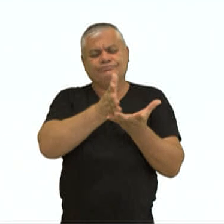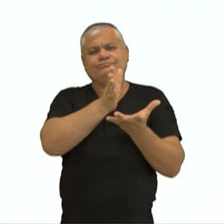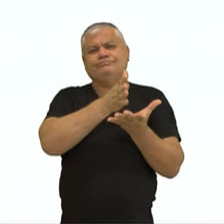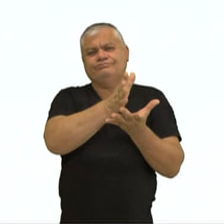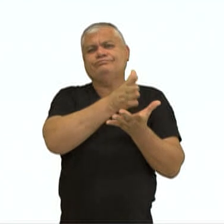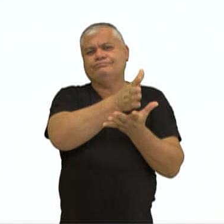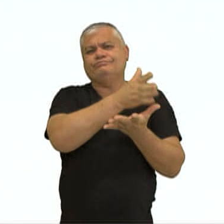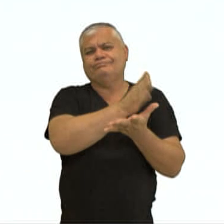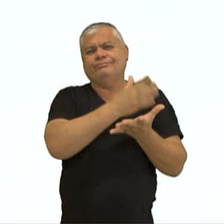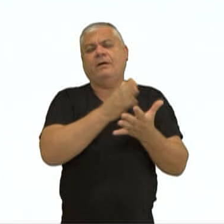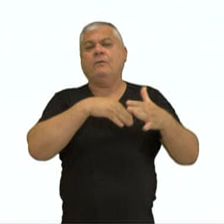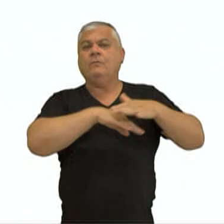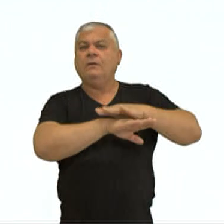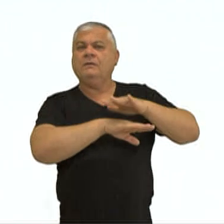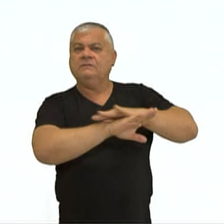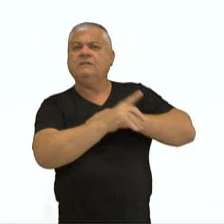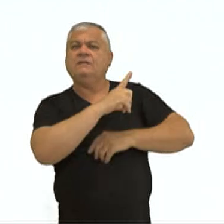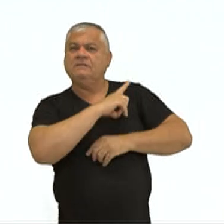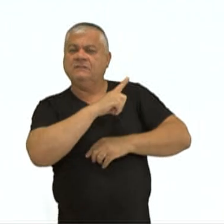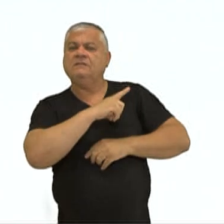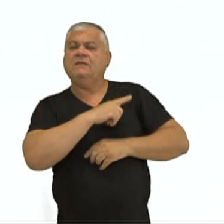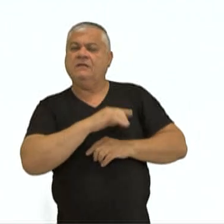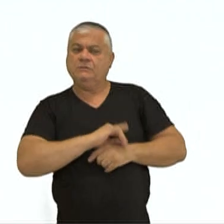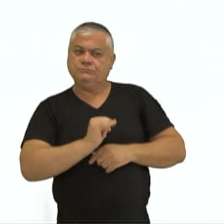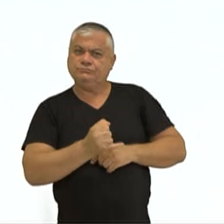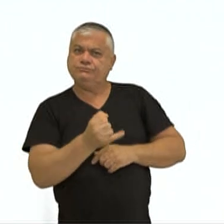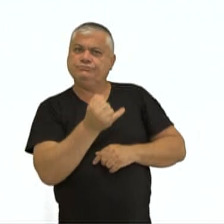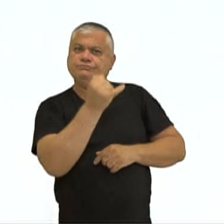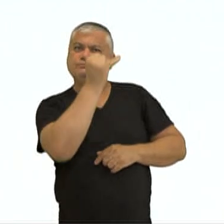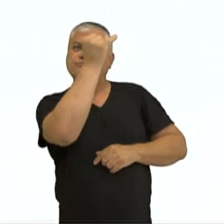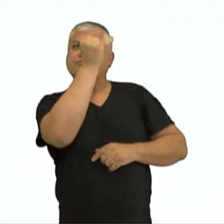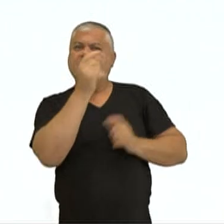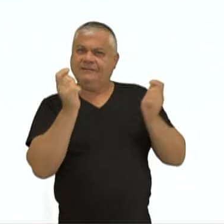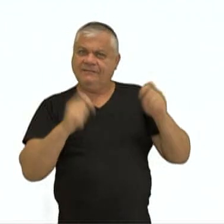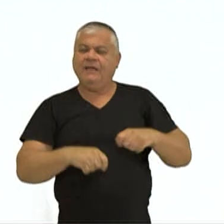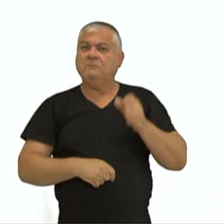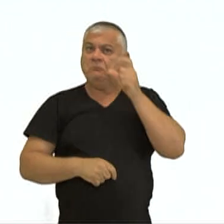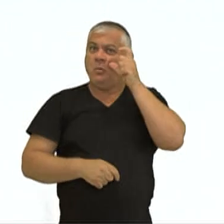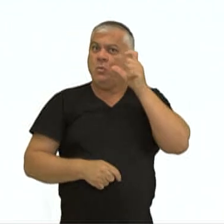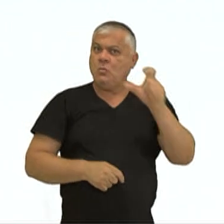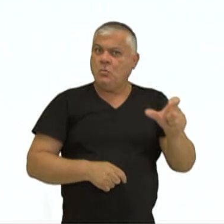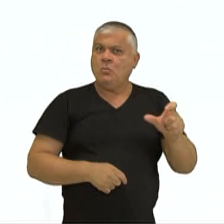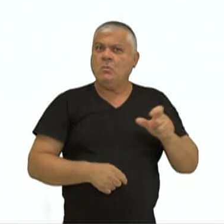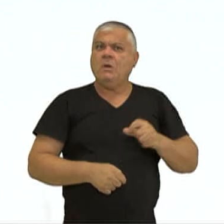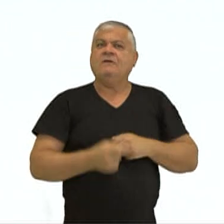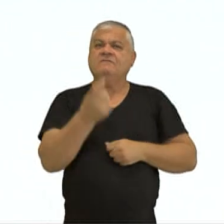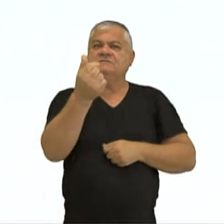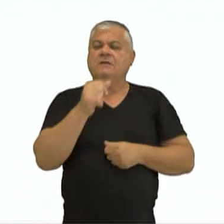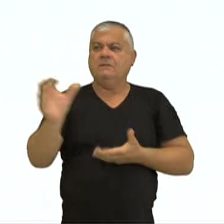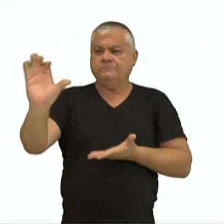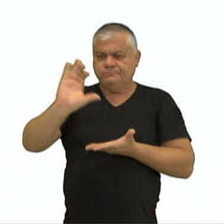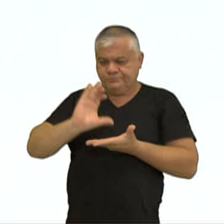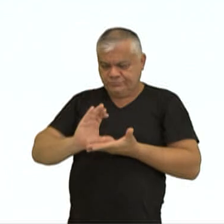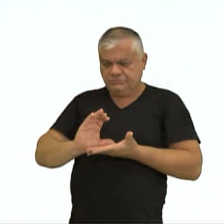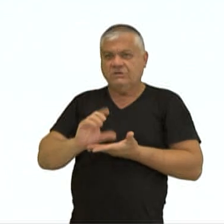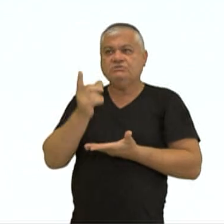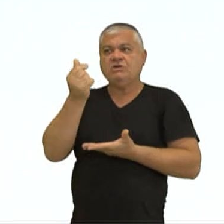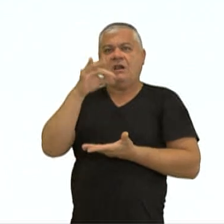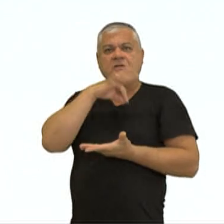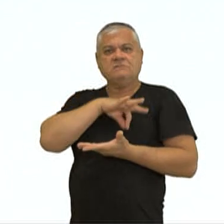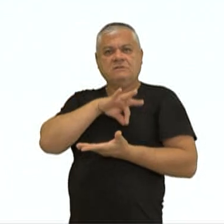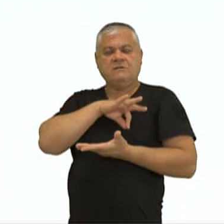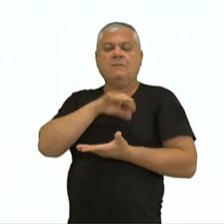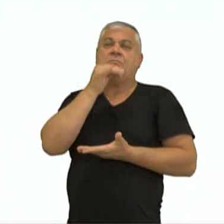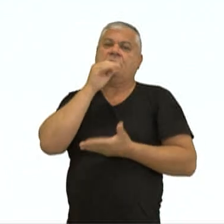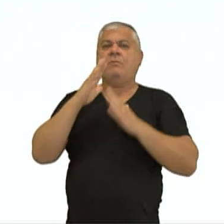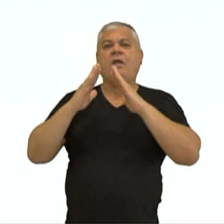aplicações que podem render valores maiores e que são mais interessantes, principalmente quando você recebe valores. Por exemplo, se você quer